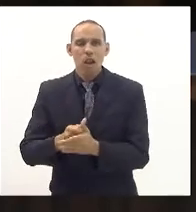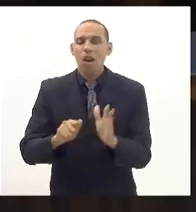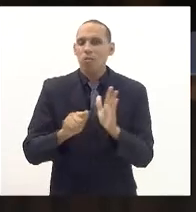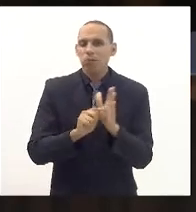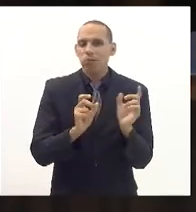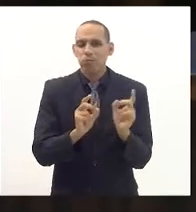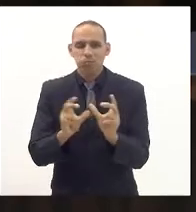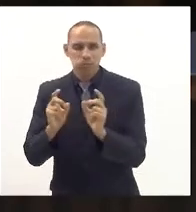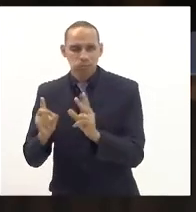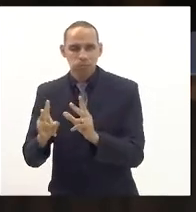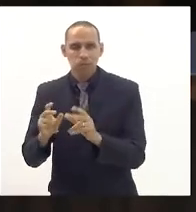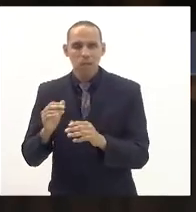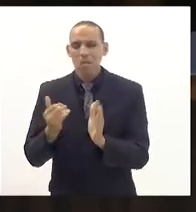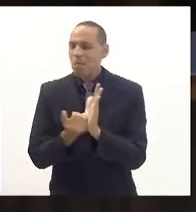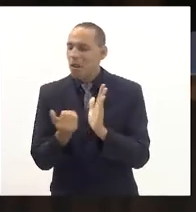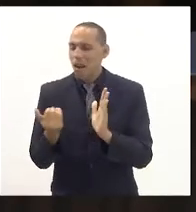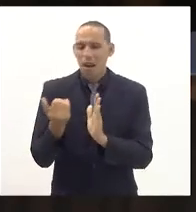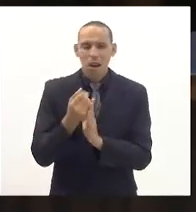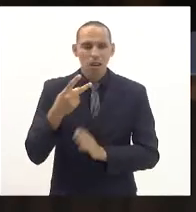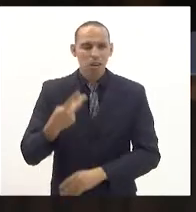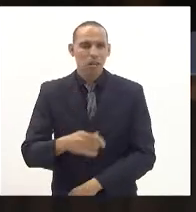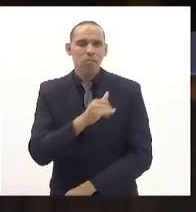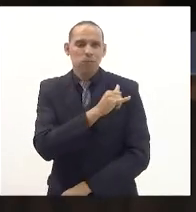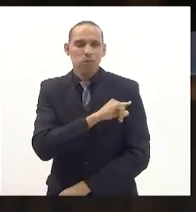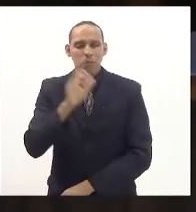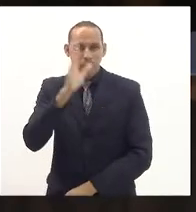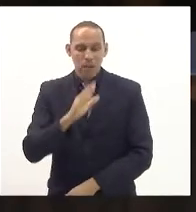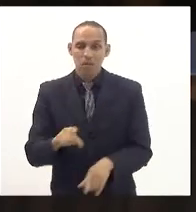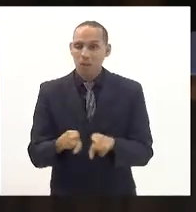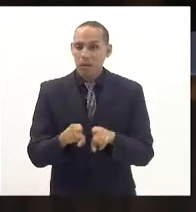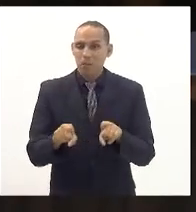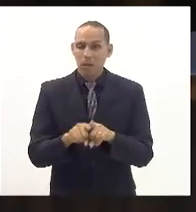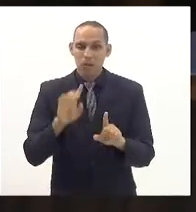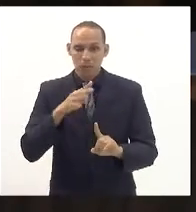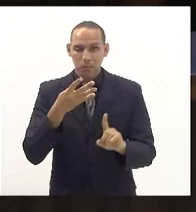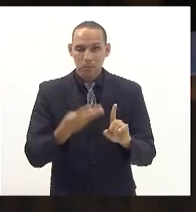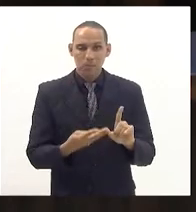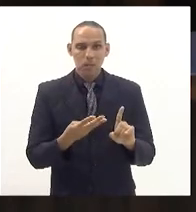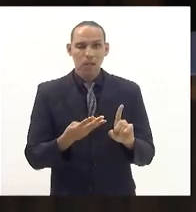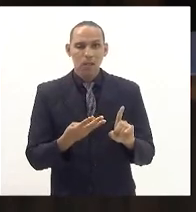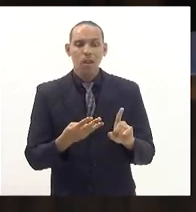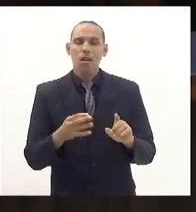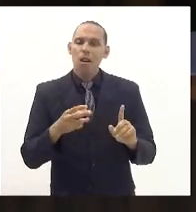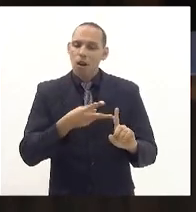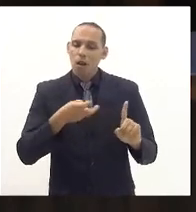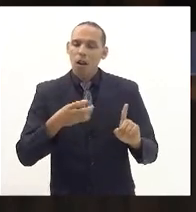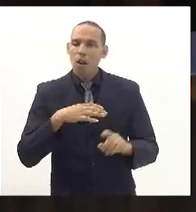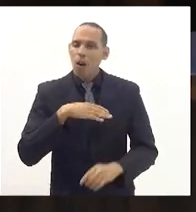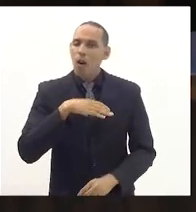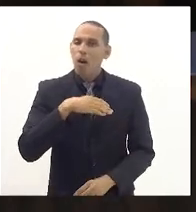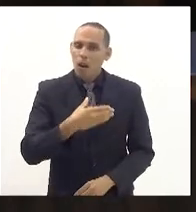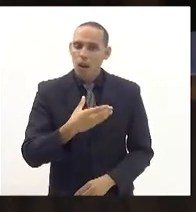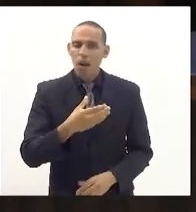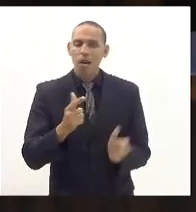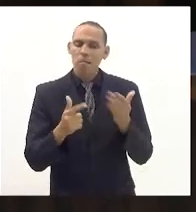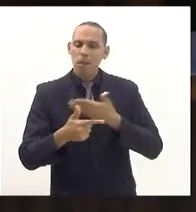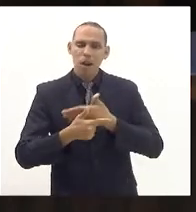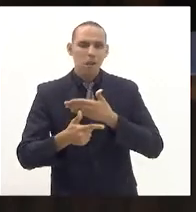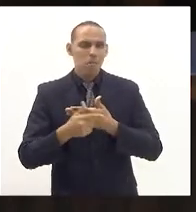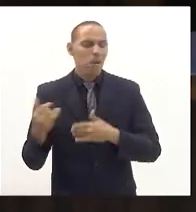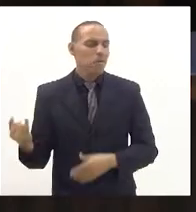de outros diversos milicianos desse estado esta homenagem é um reconhecimento a sua coragem ao seu papel fundamental